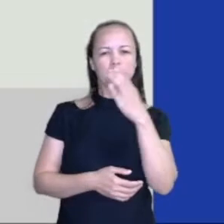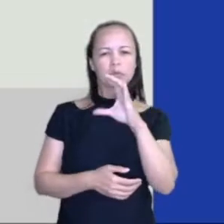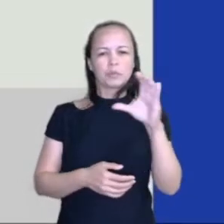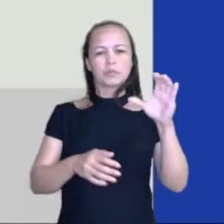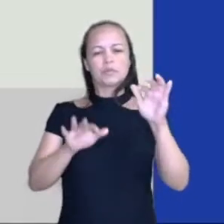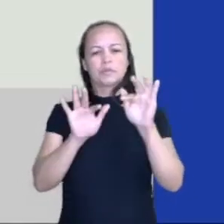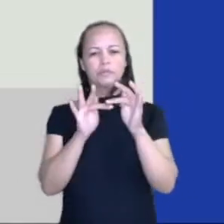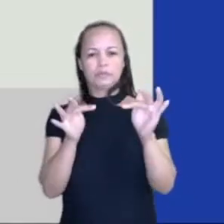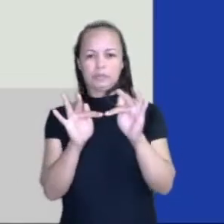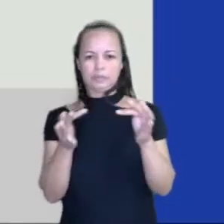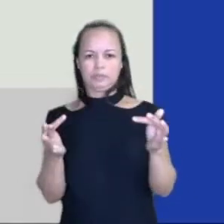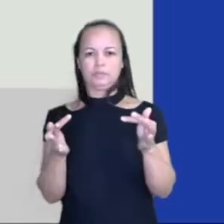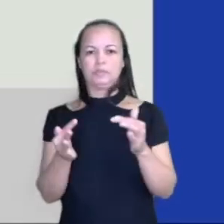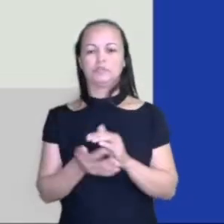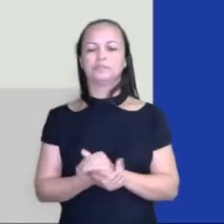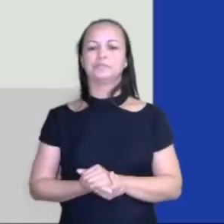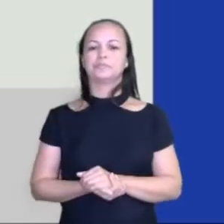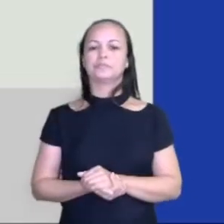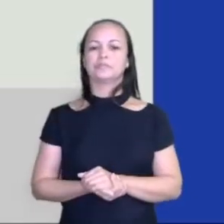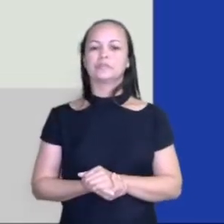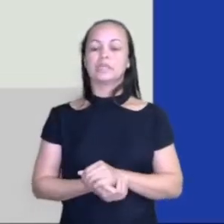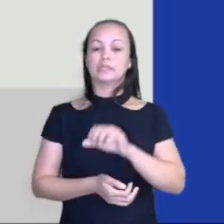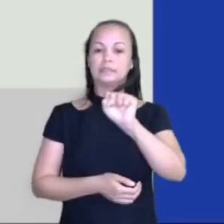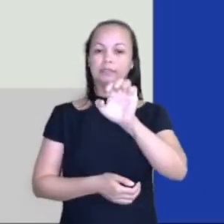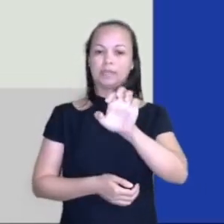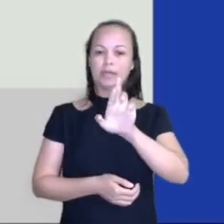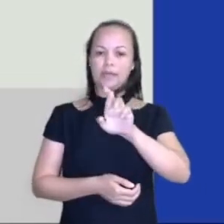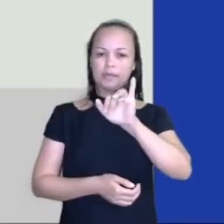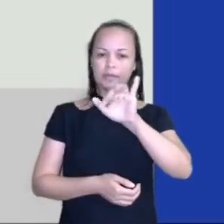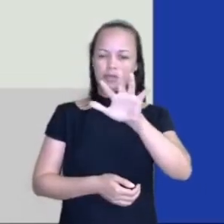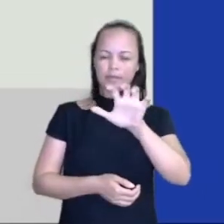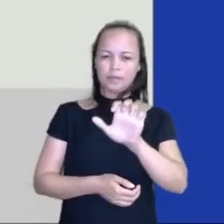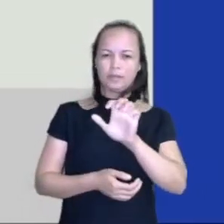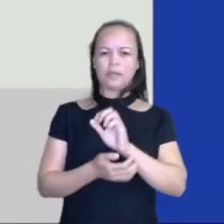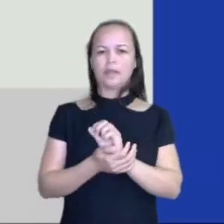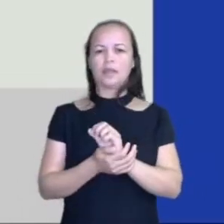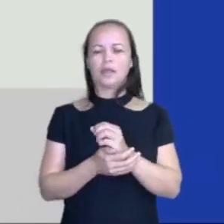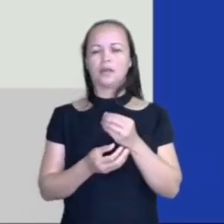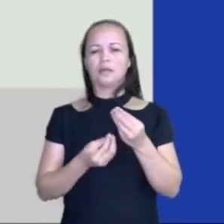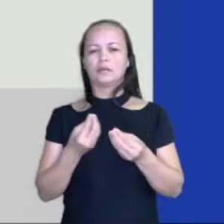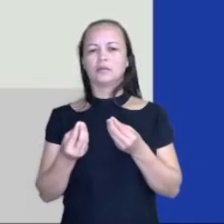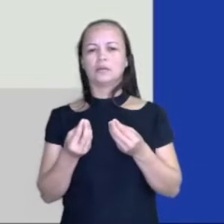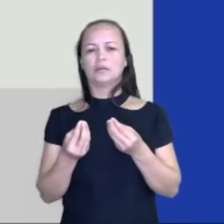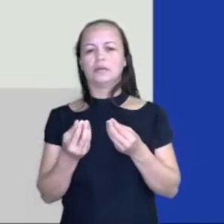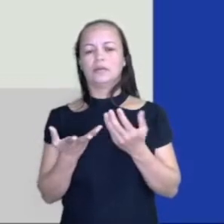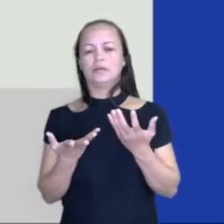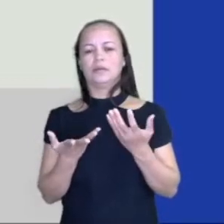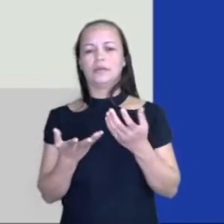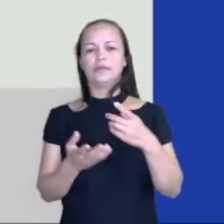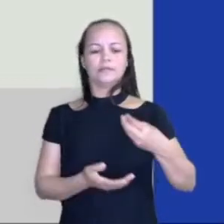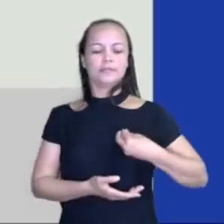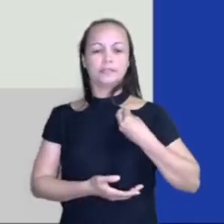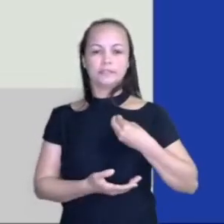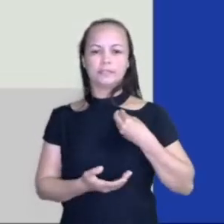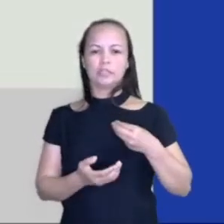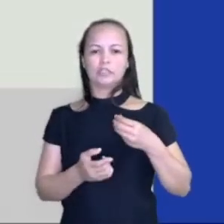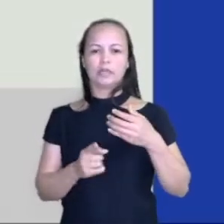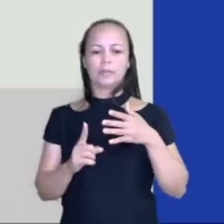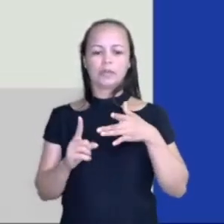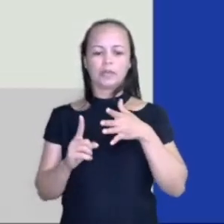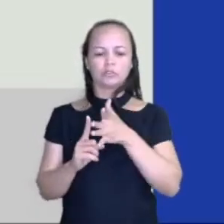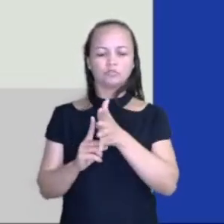insere então a simplicidade da montagem da ligação porque existe apenas o